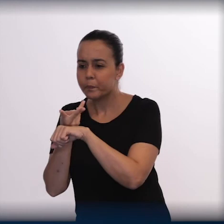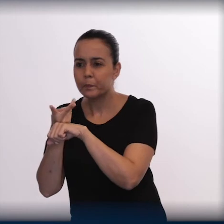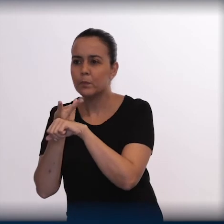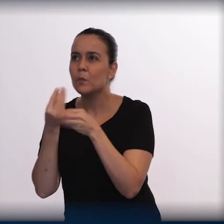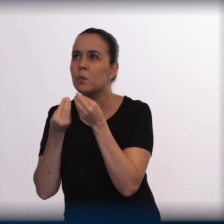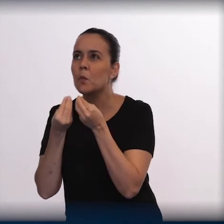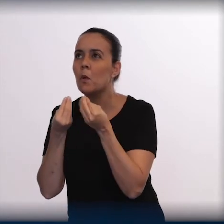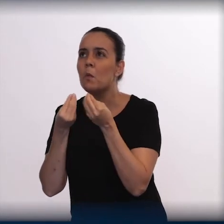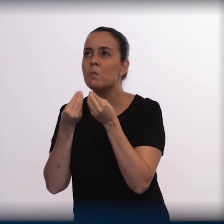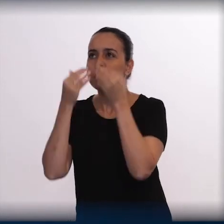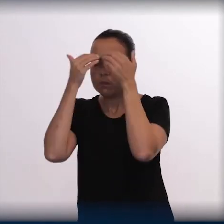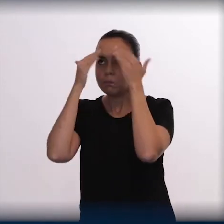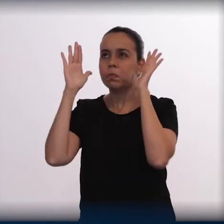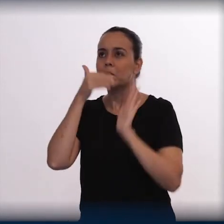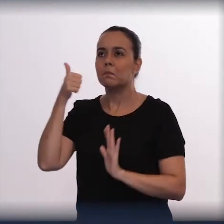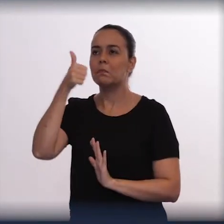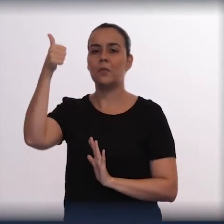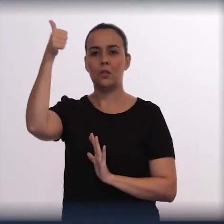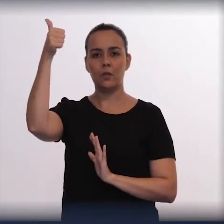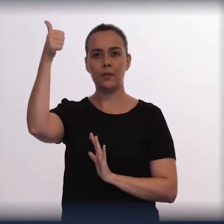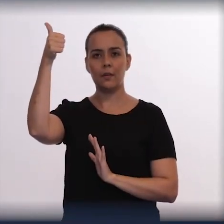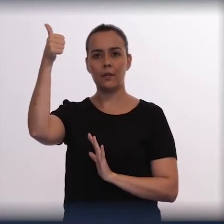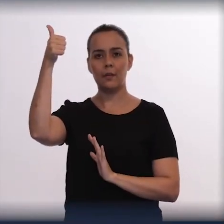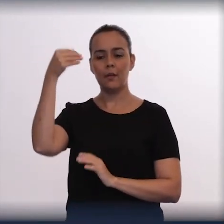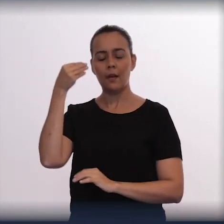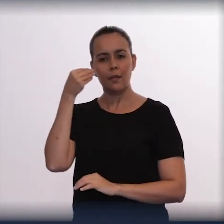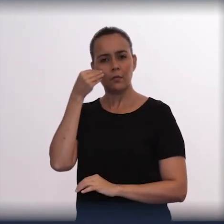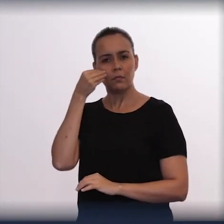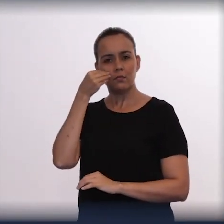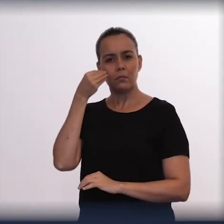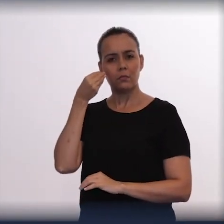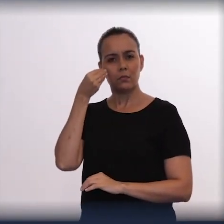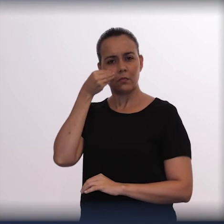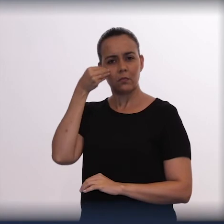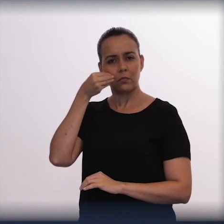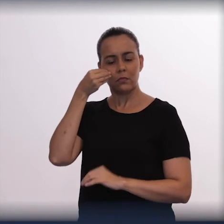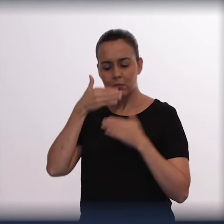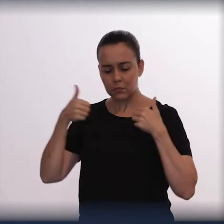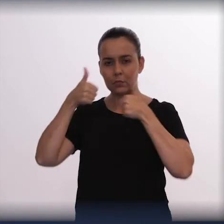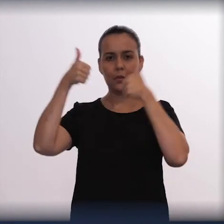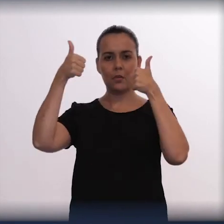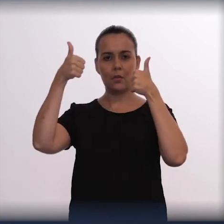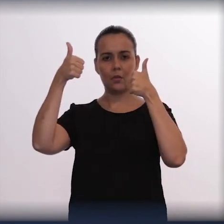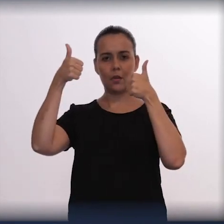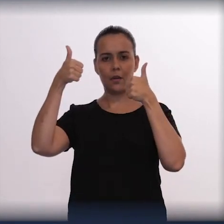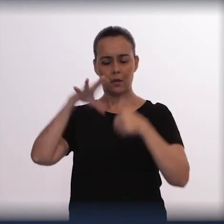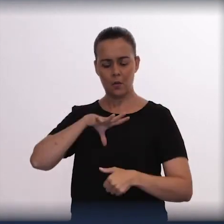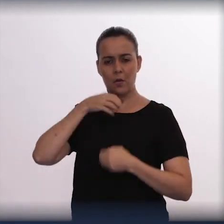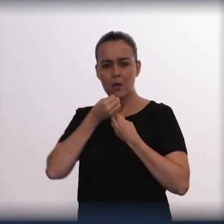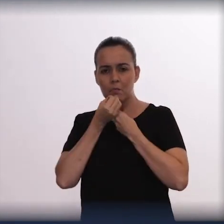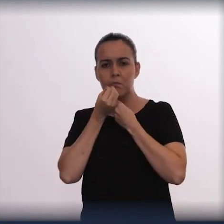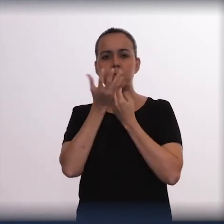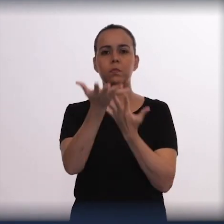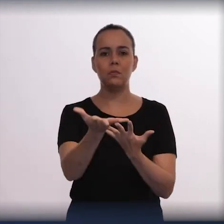a partir da sua condição singular, consigo e com os outros, né? Essa é por isso que